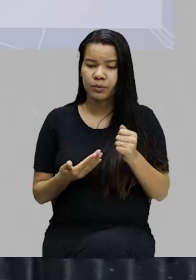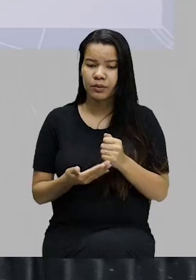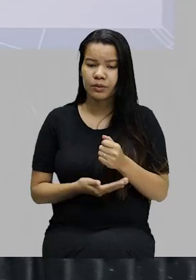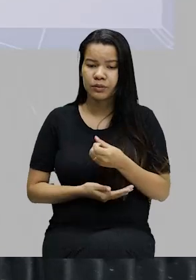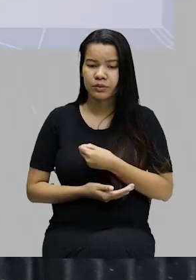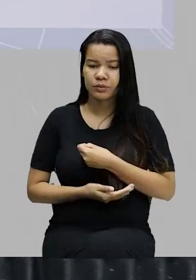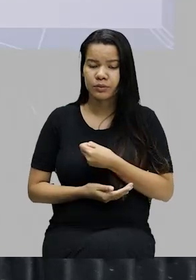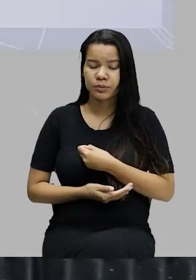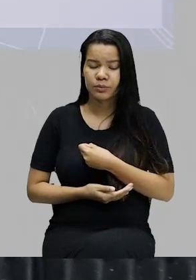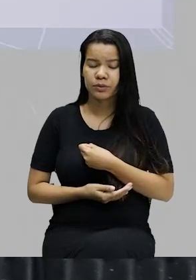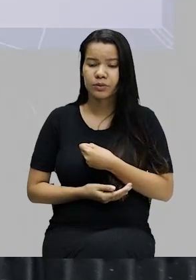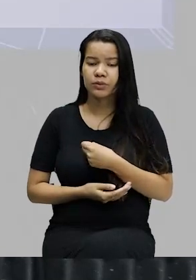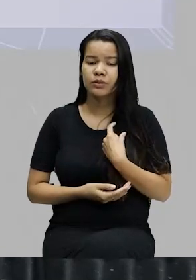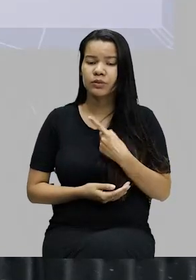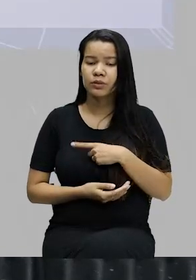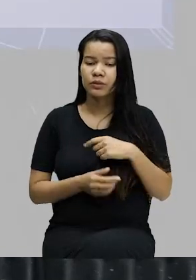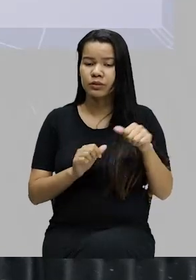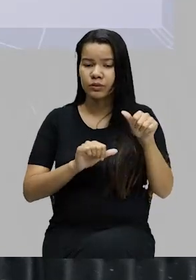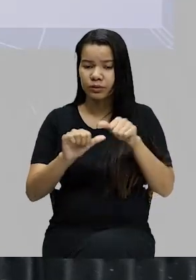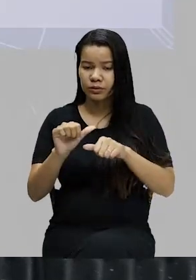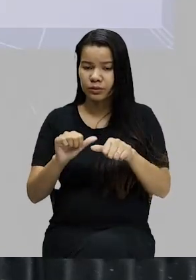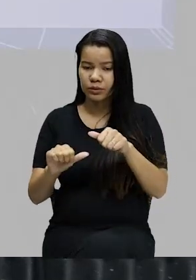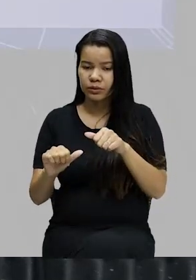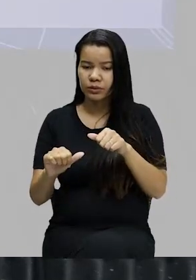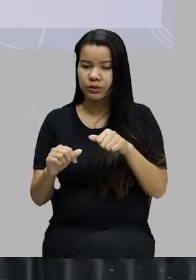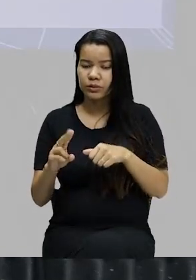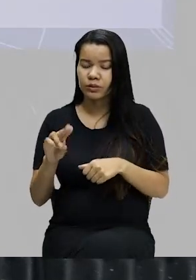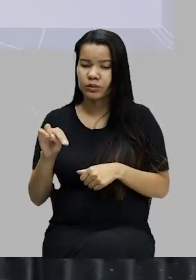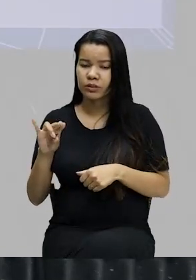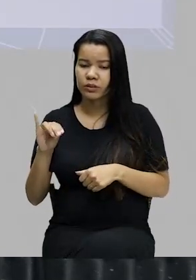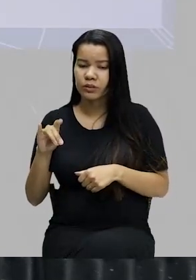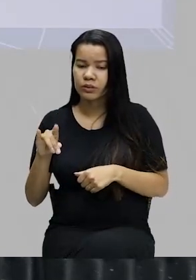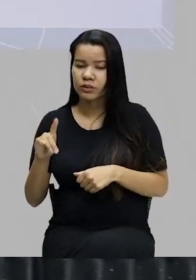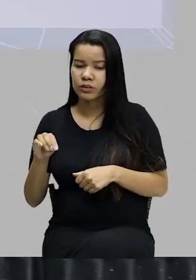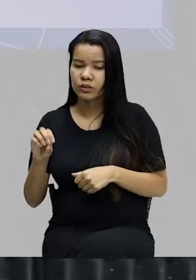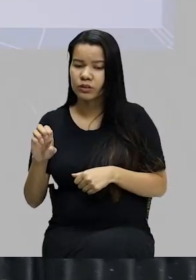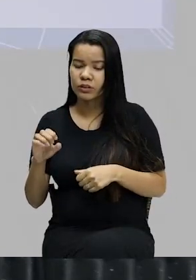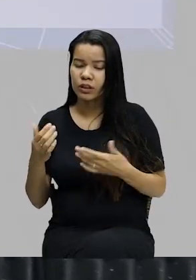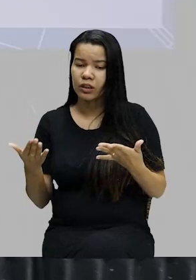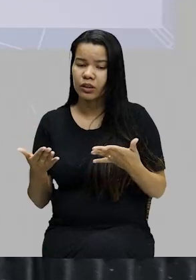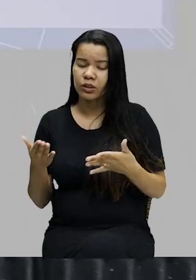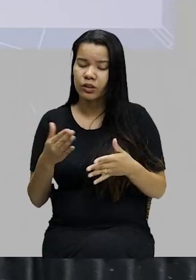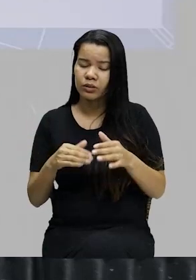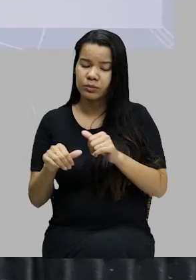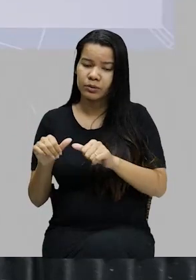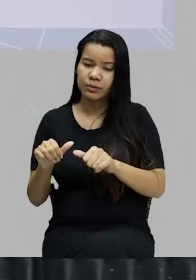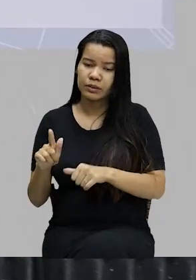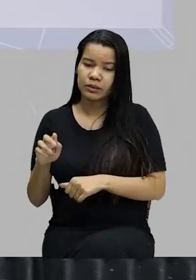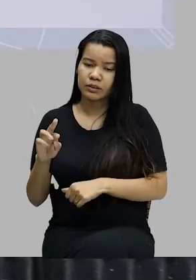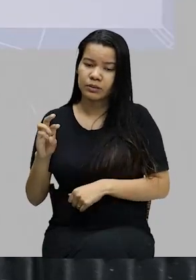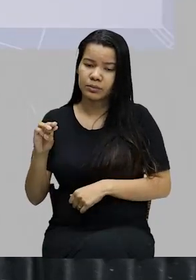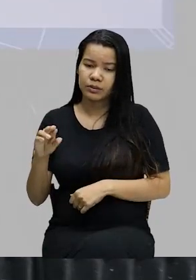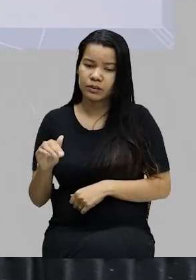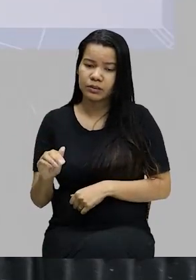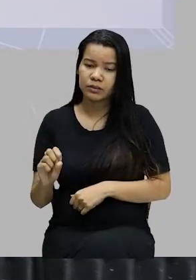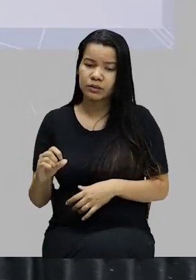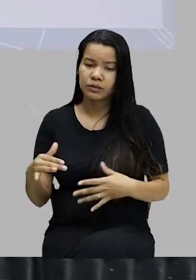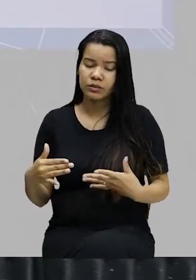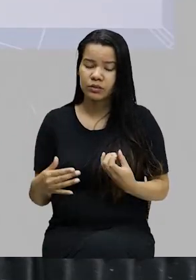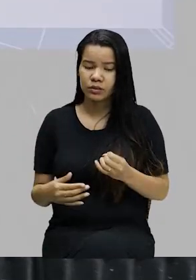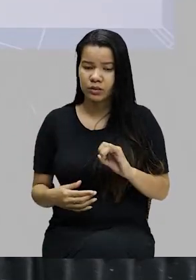número de Avogadro, nós vamos transformar aquela unidade de massa atômica agora em gramas. Então, se a gente tem